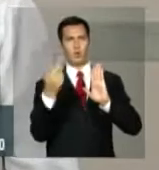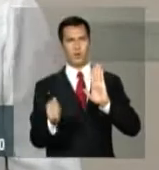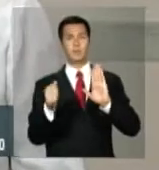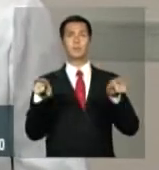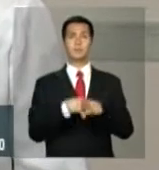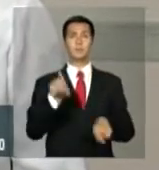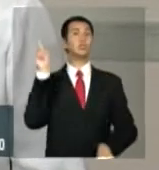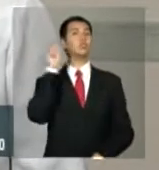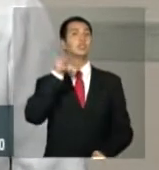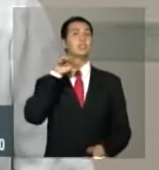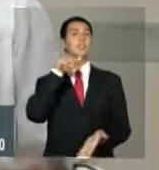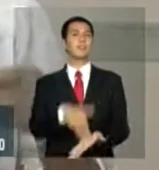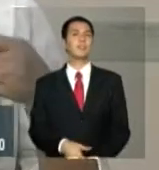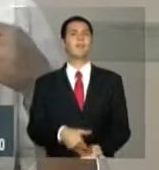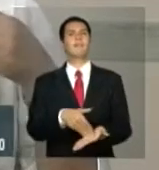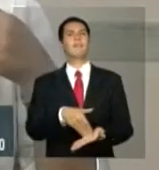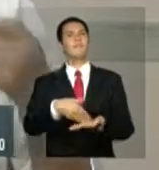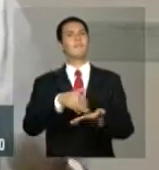prorrogamentos